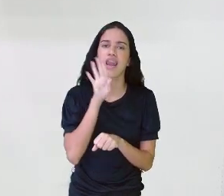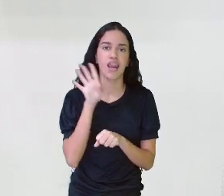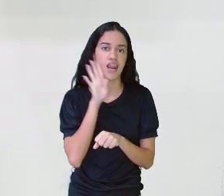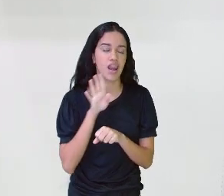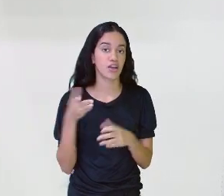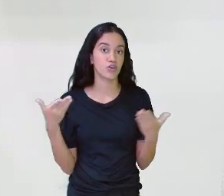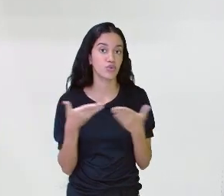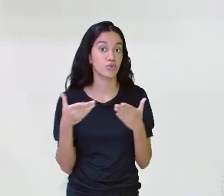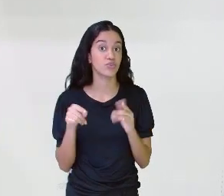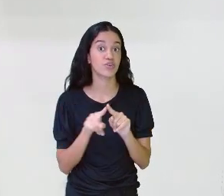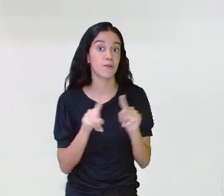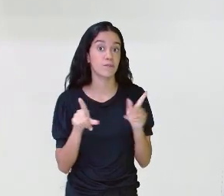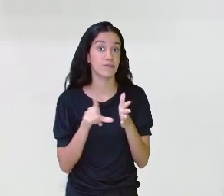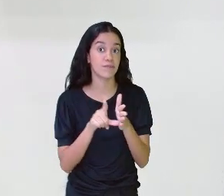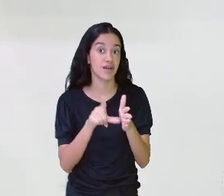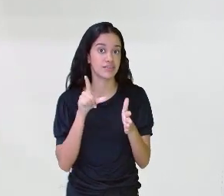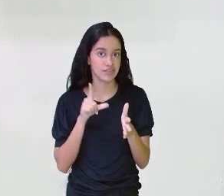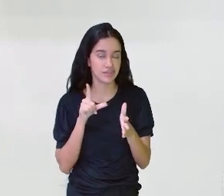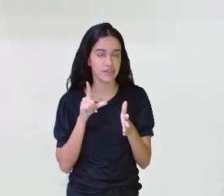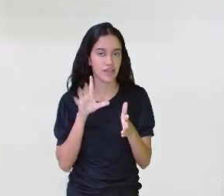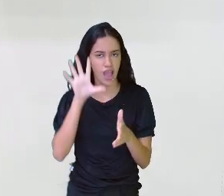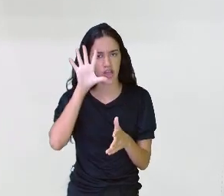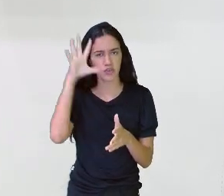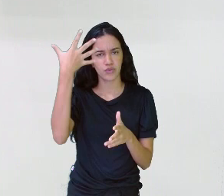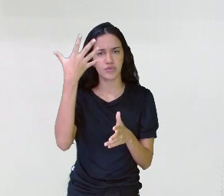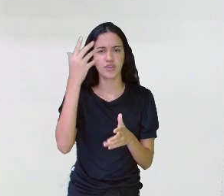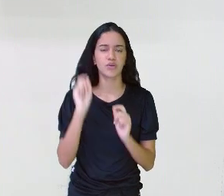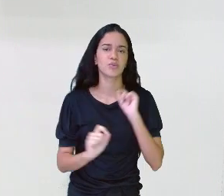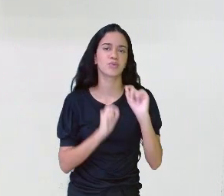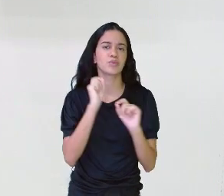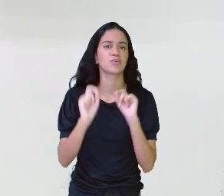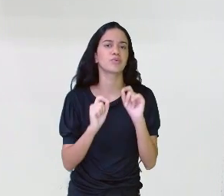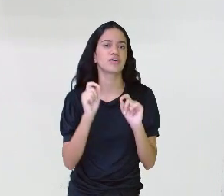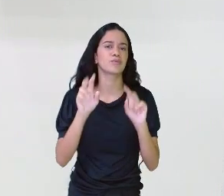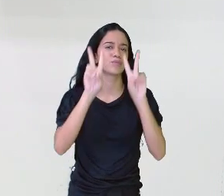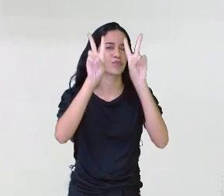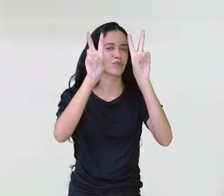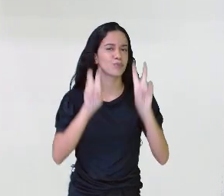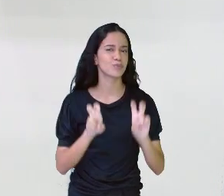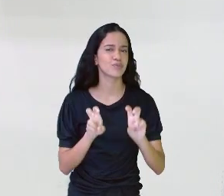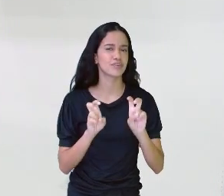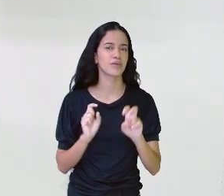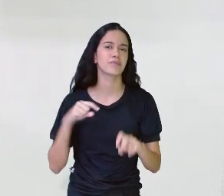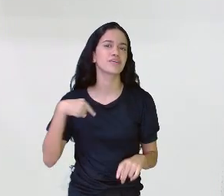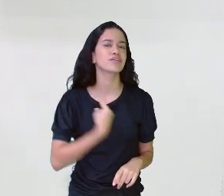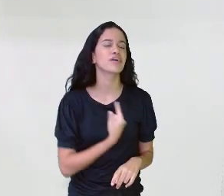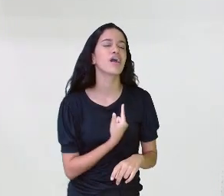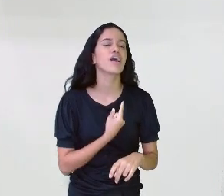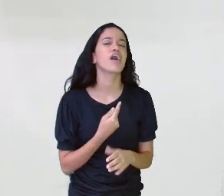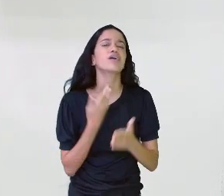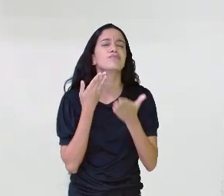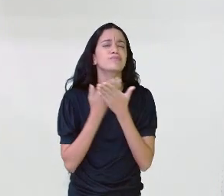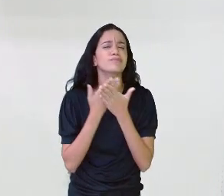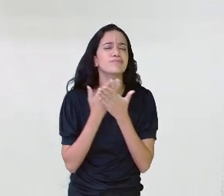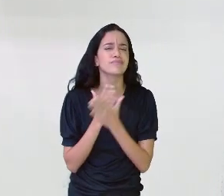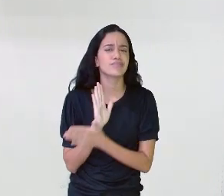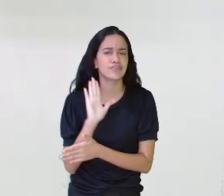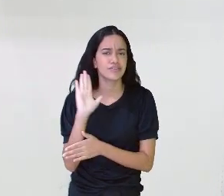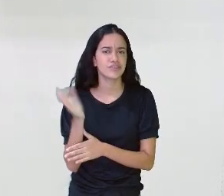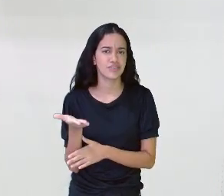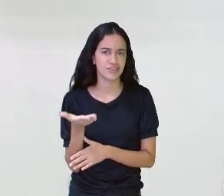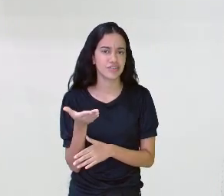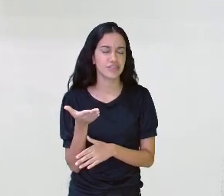hoje, mas antes eu resolvi falar sobre um tema que a gente já trabalhou